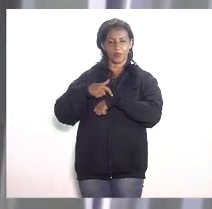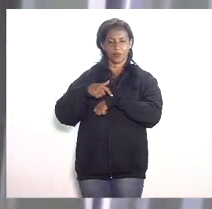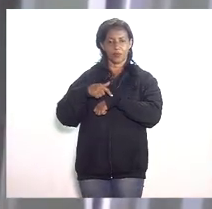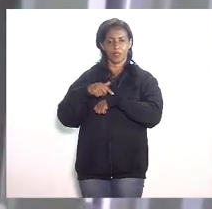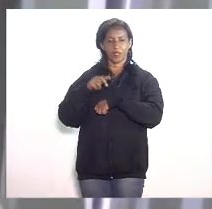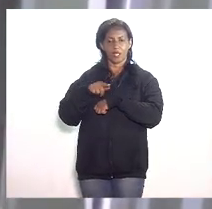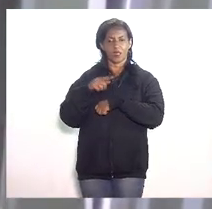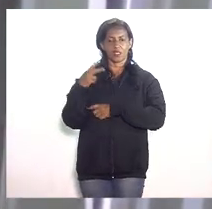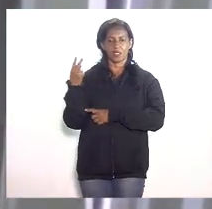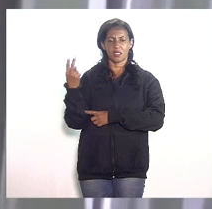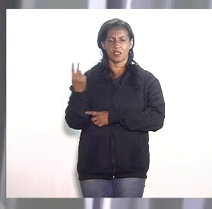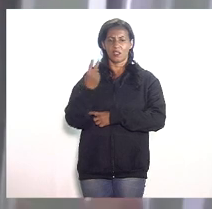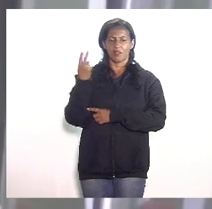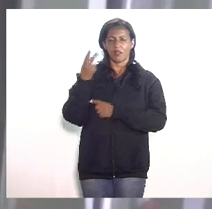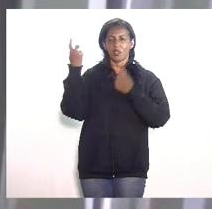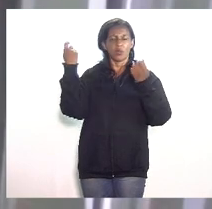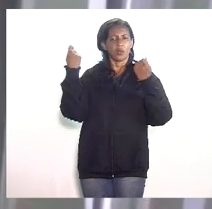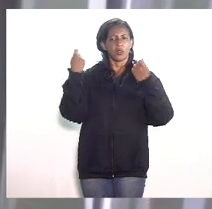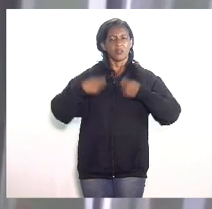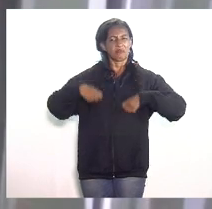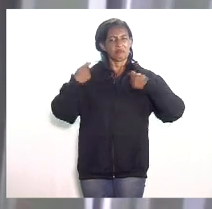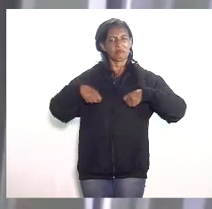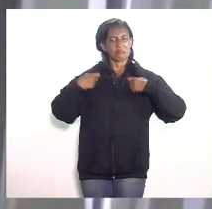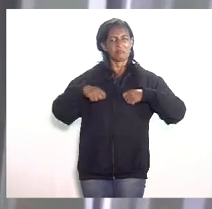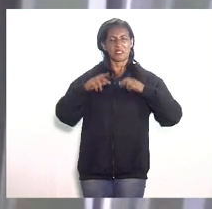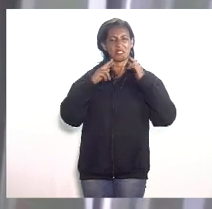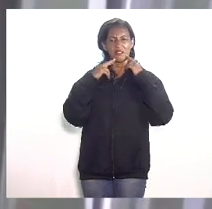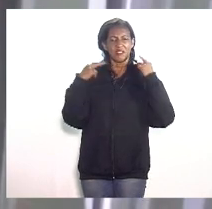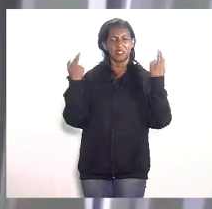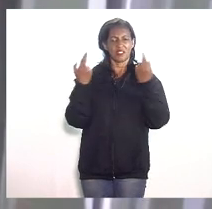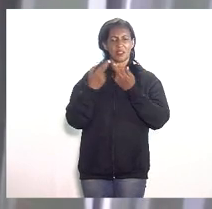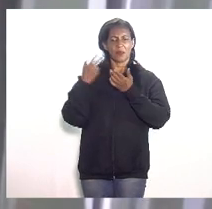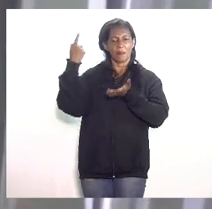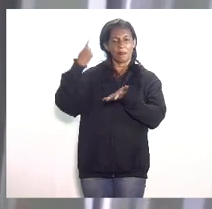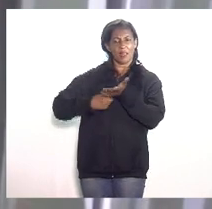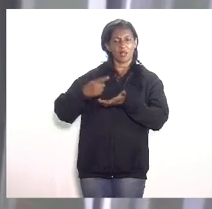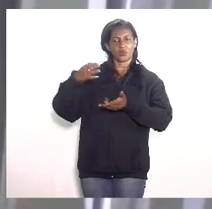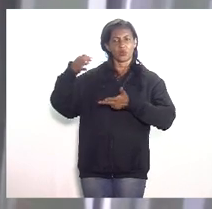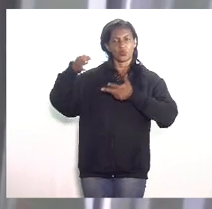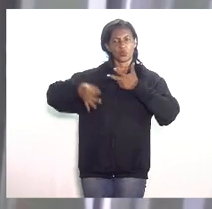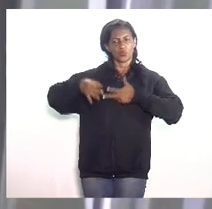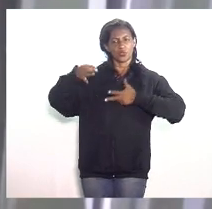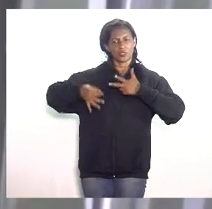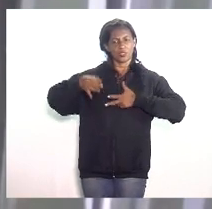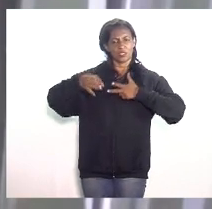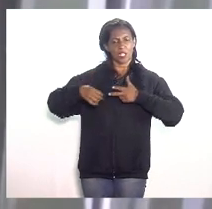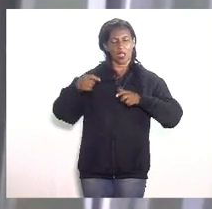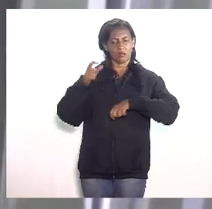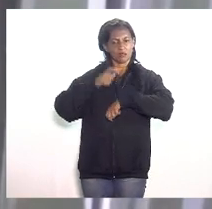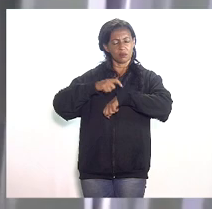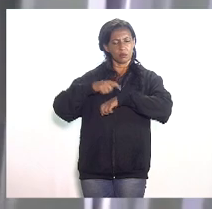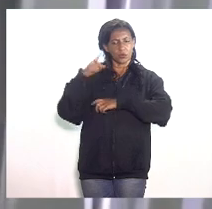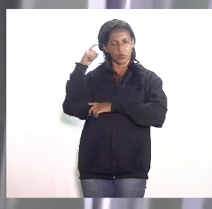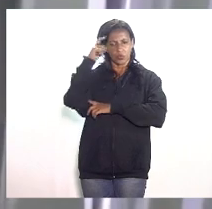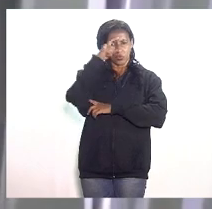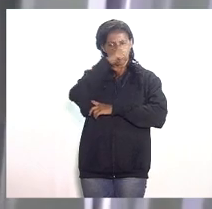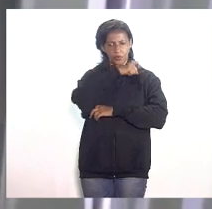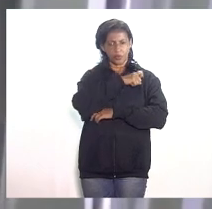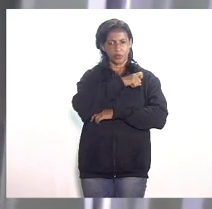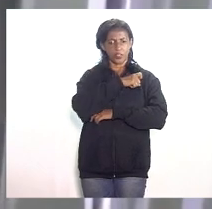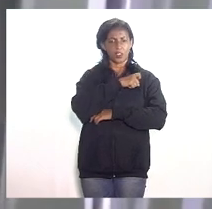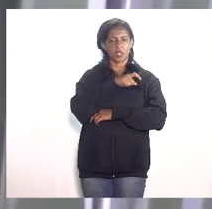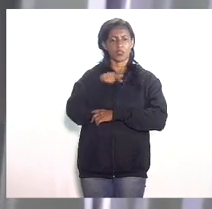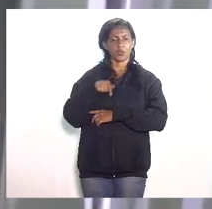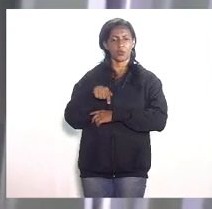como o Flávio falou, esta desnecessária, sem a arrecadatória por parte do Poder Judiciário, nesse momento tão difícil da vida do povo fluminense. Por